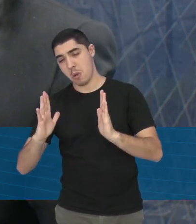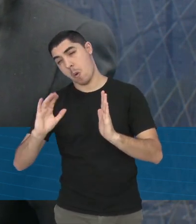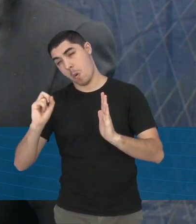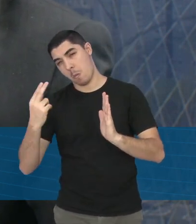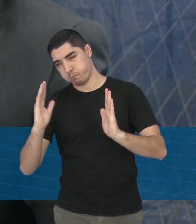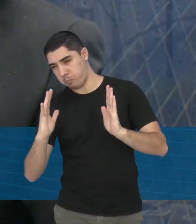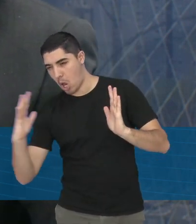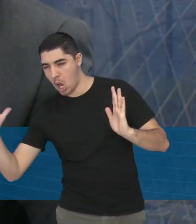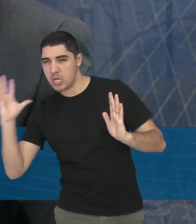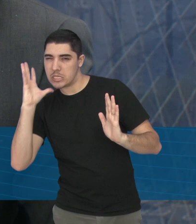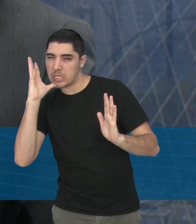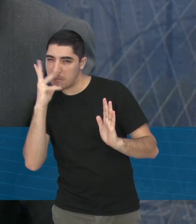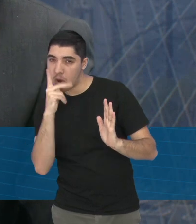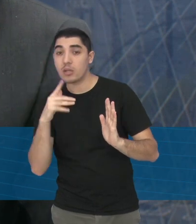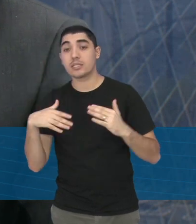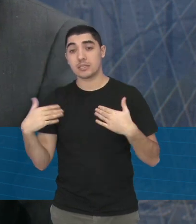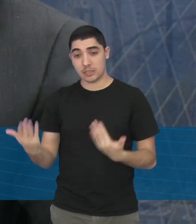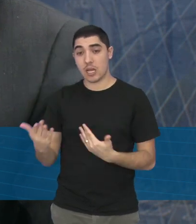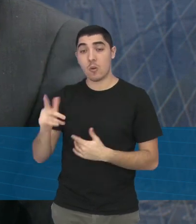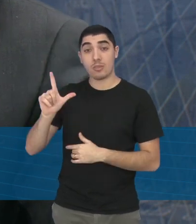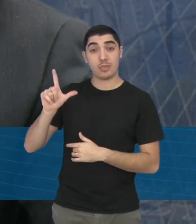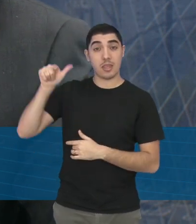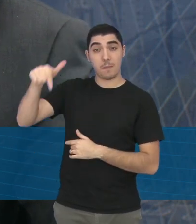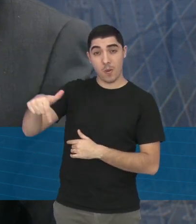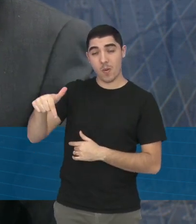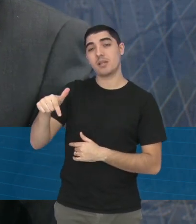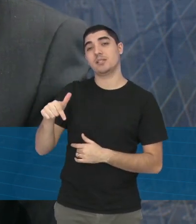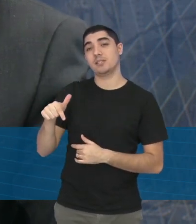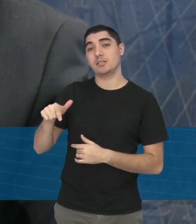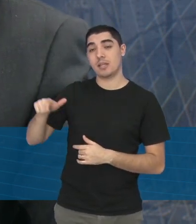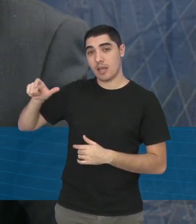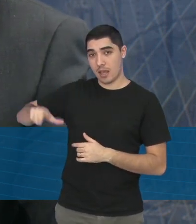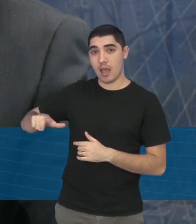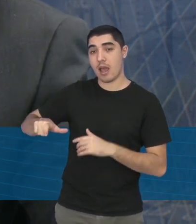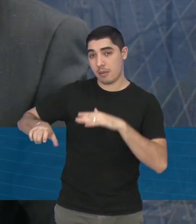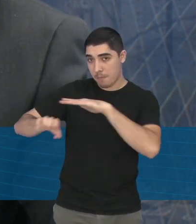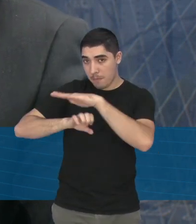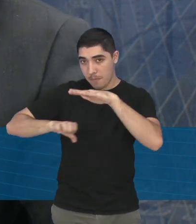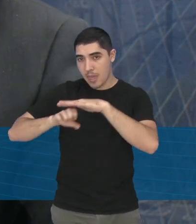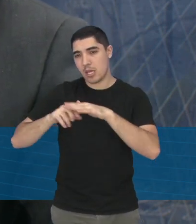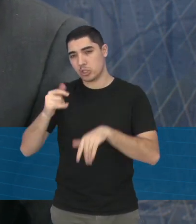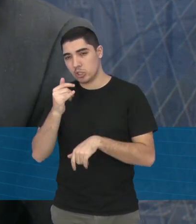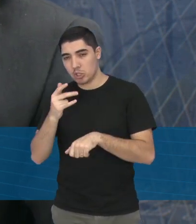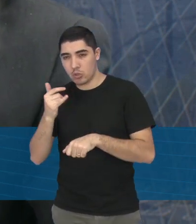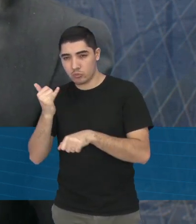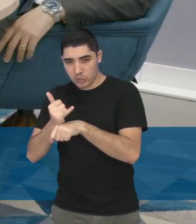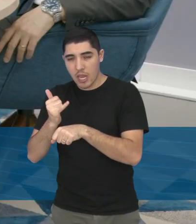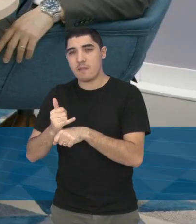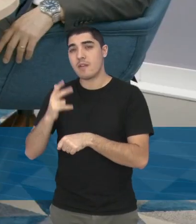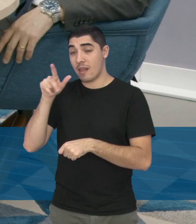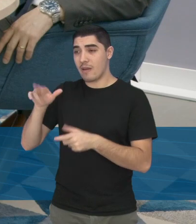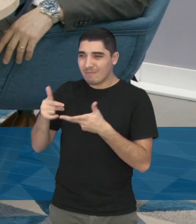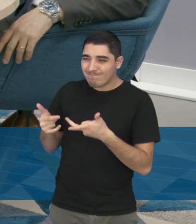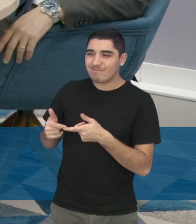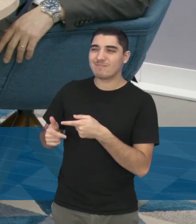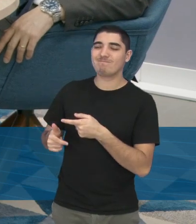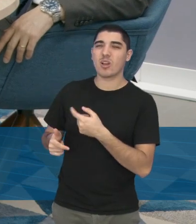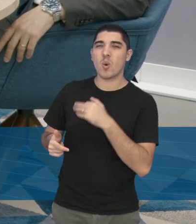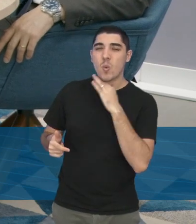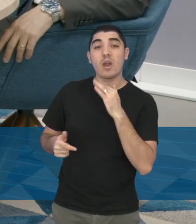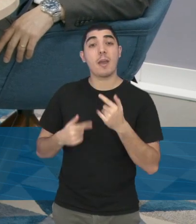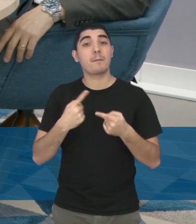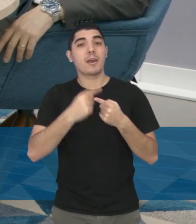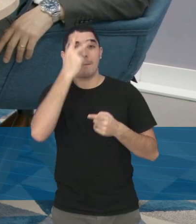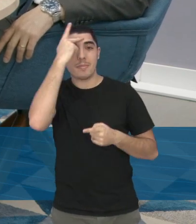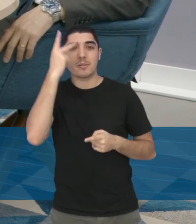no infortúnio aí, ela vai ver o quão ruim é. Foi prejudicada, né? Porque as pessoas não são preparadas, né, para isso. Exatamente, e ela não